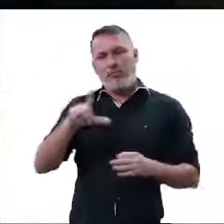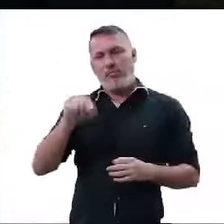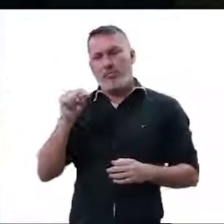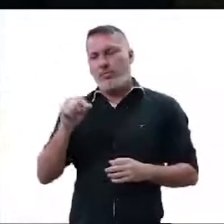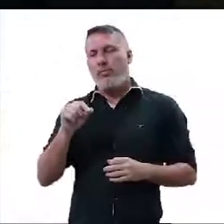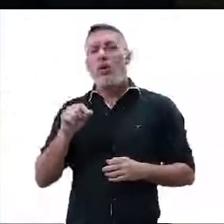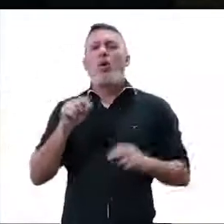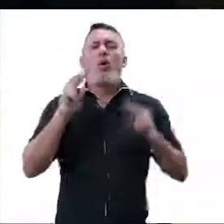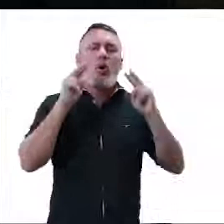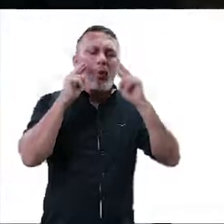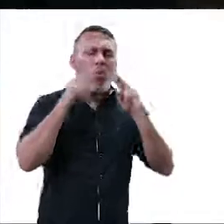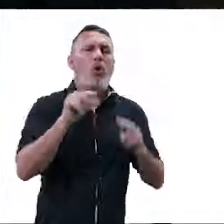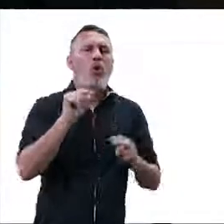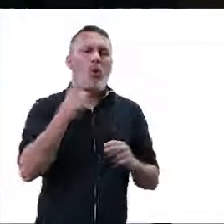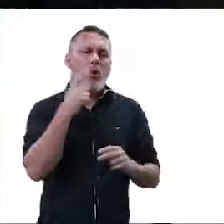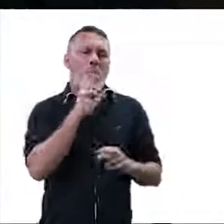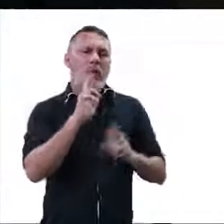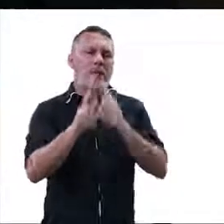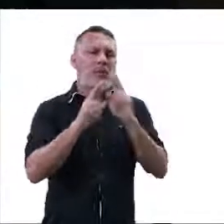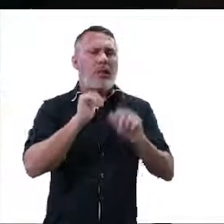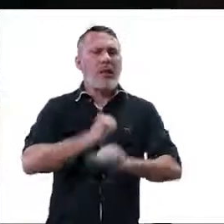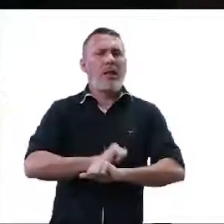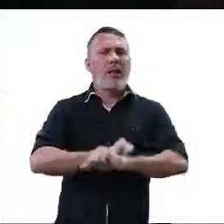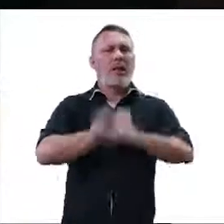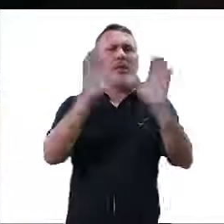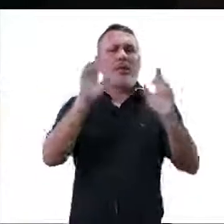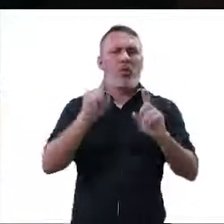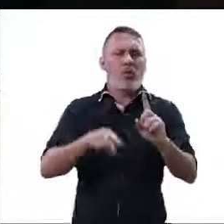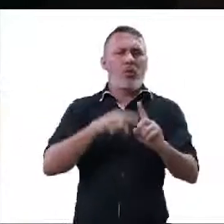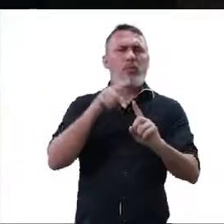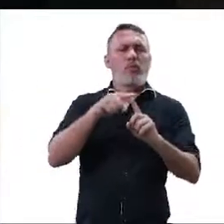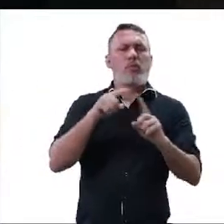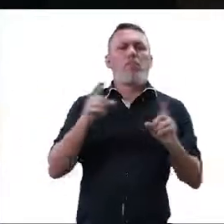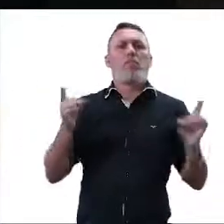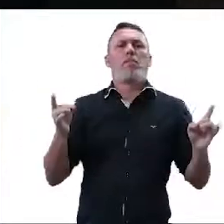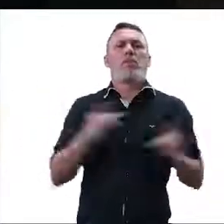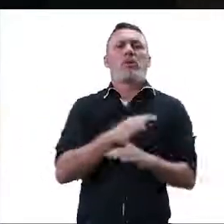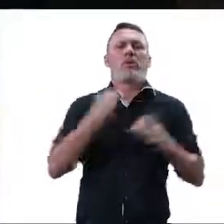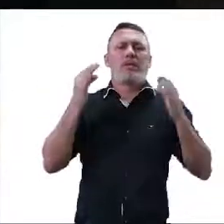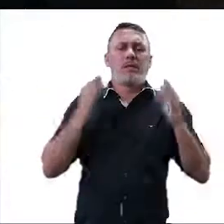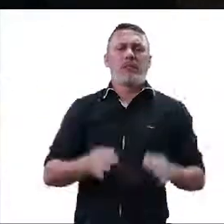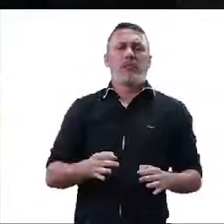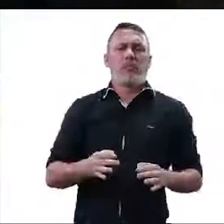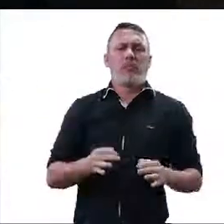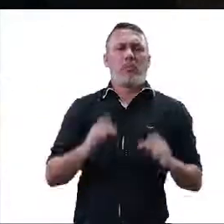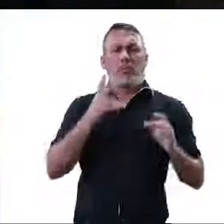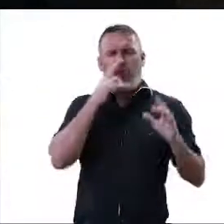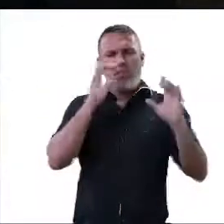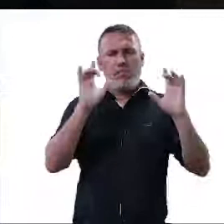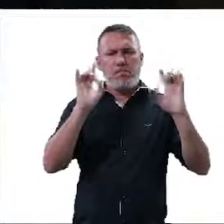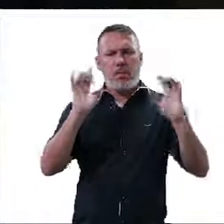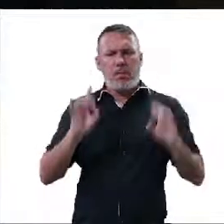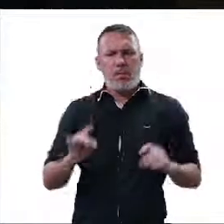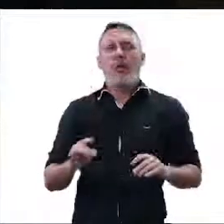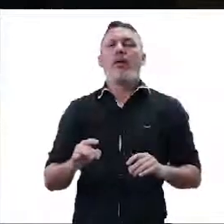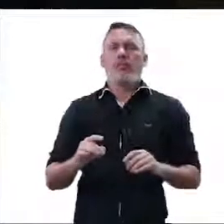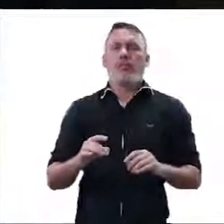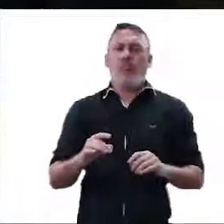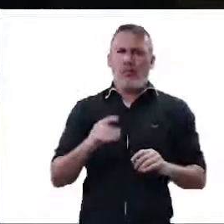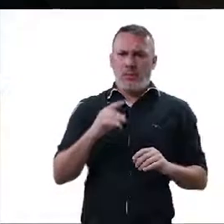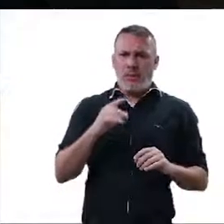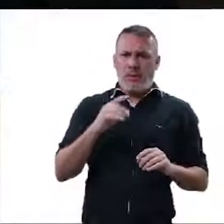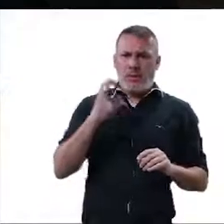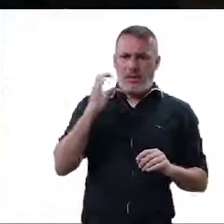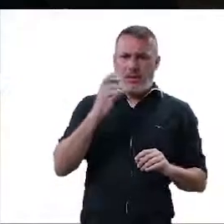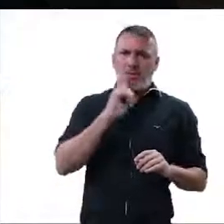visando a obtenção de resultados claros, objetivos e completamente corretos. Então, os resultados são claros?